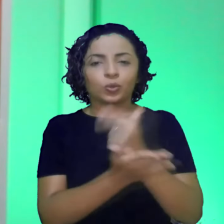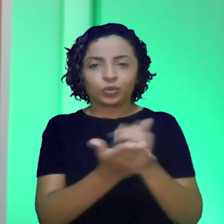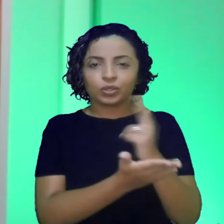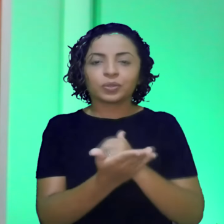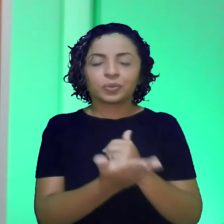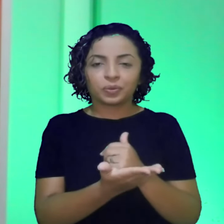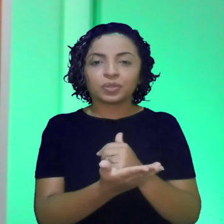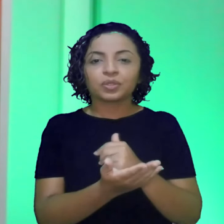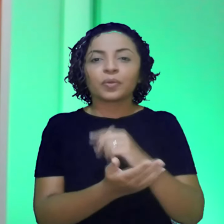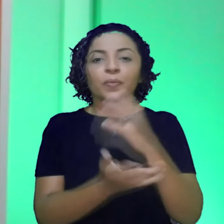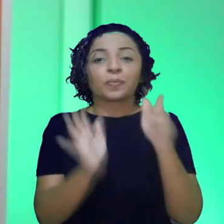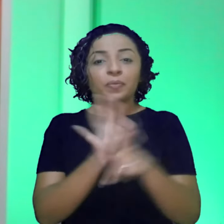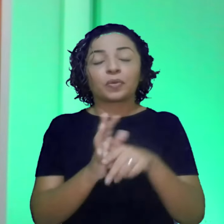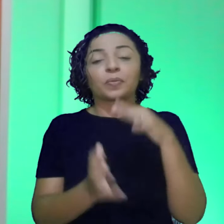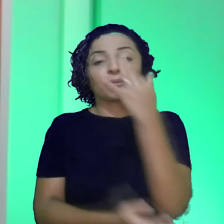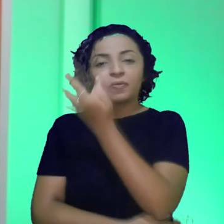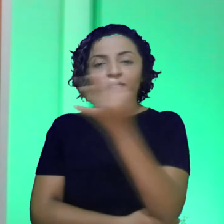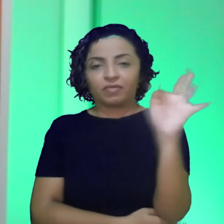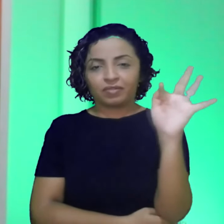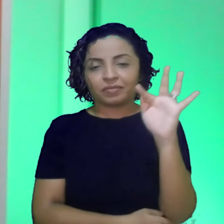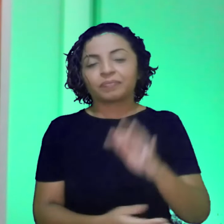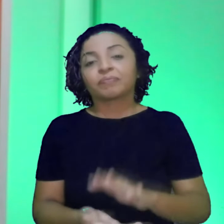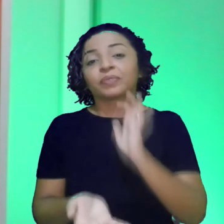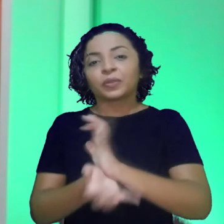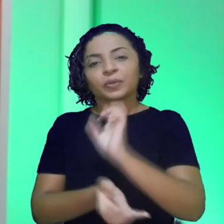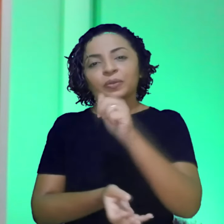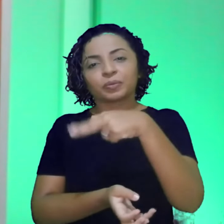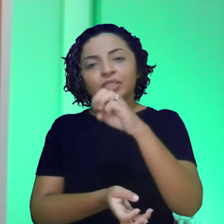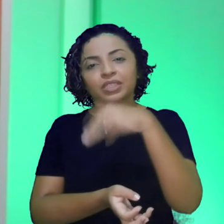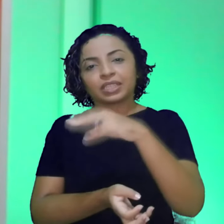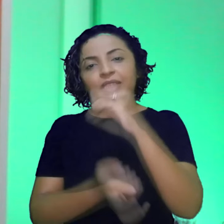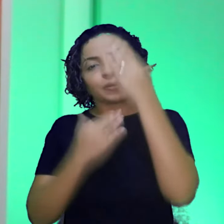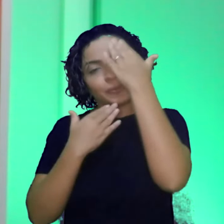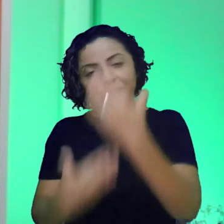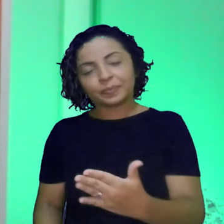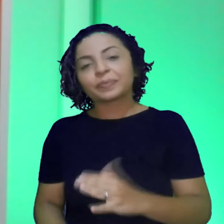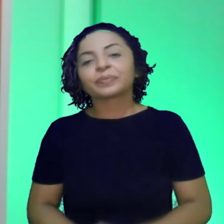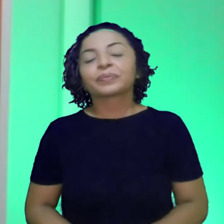ilustradores franceses. Pessoal da editora Nemo, muito obrigado.